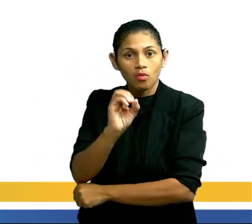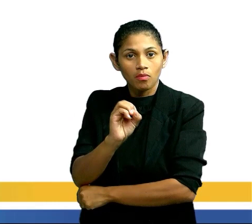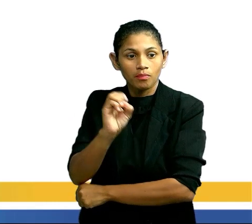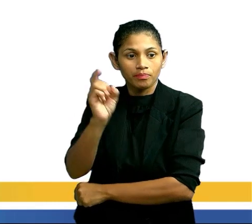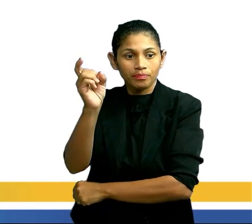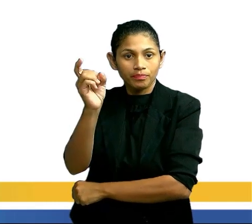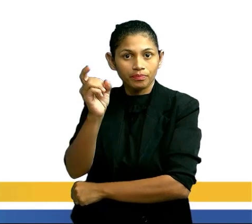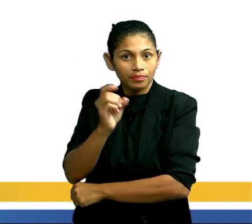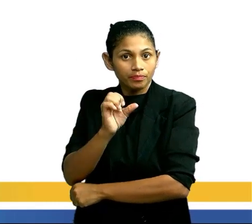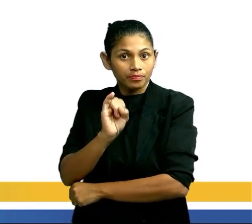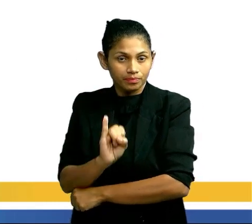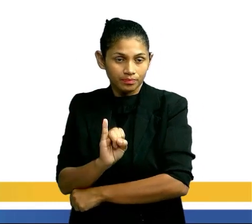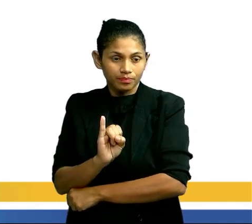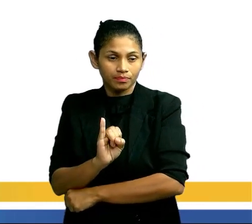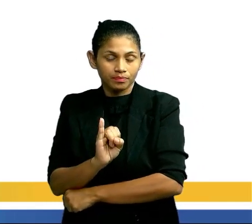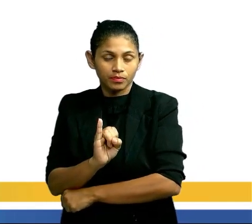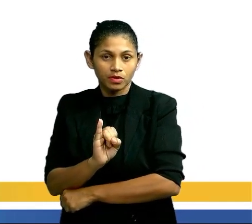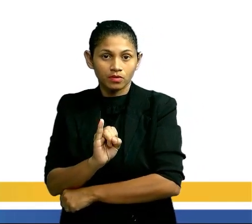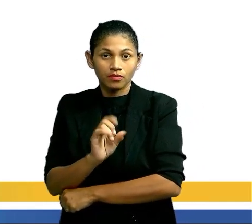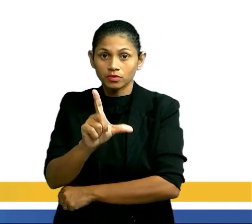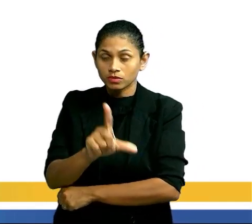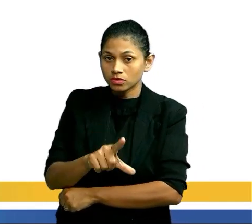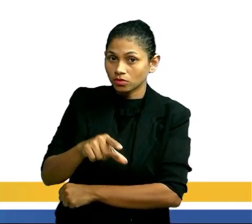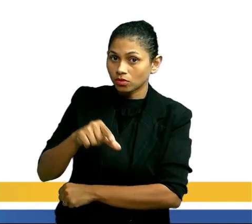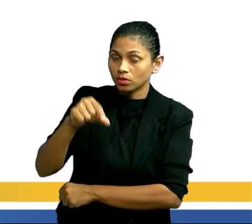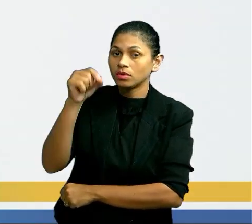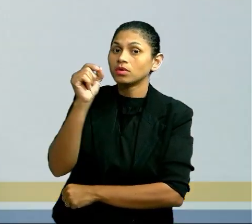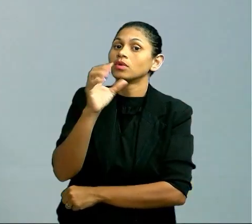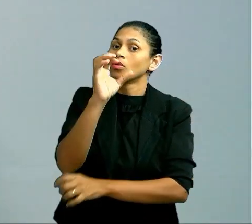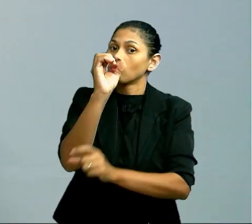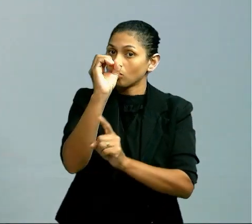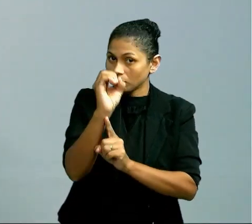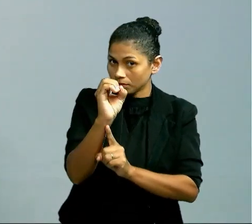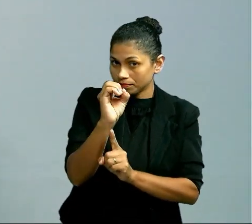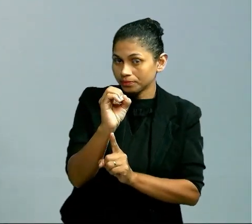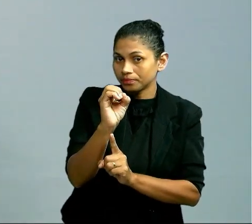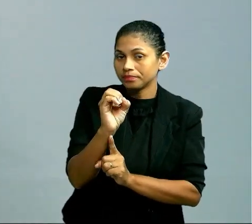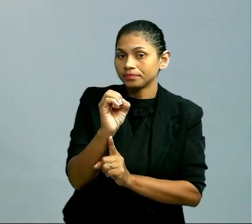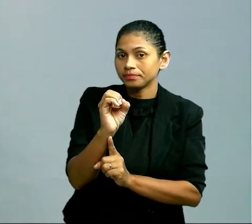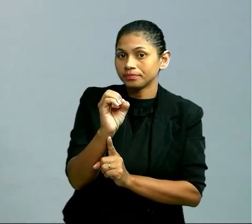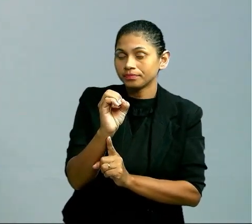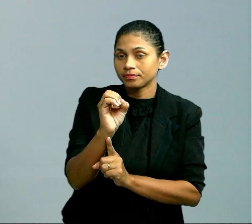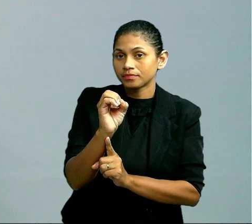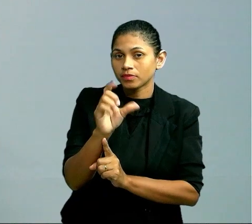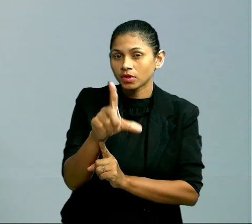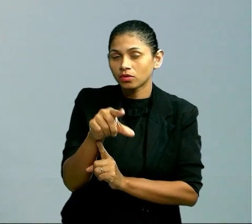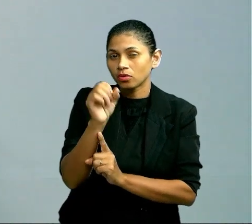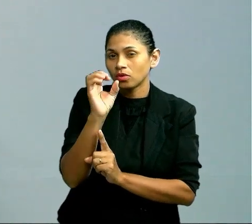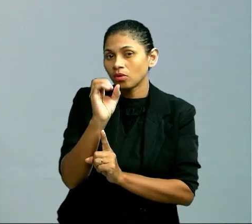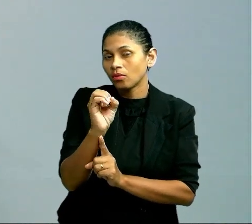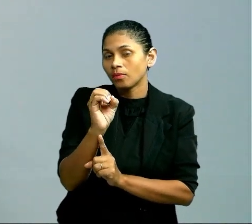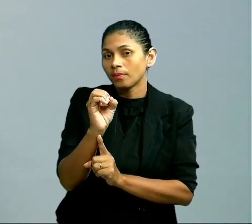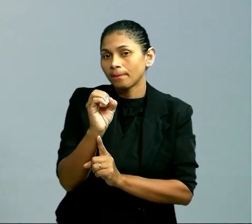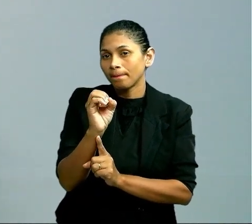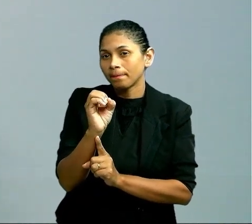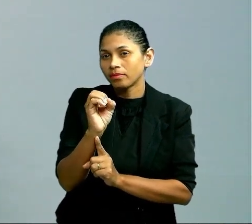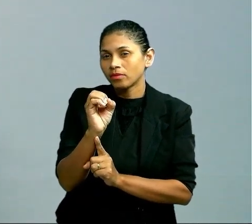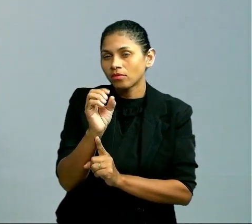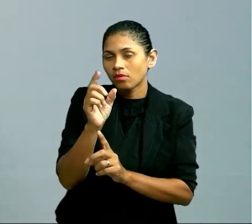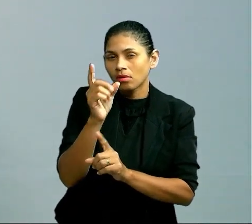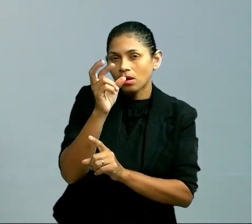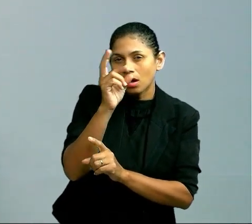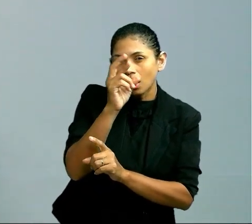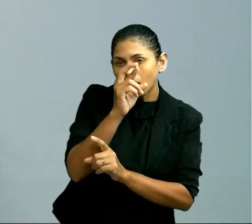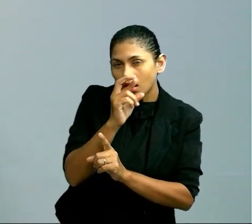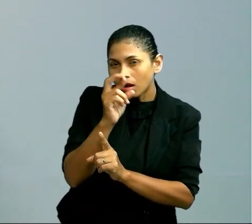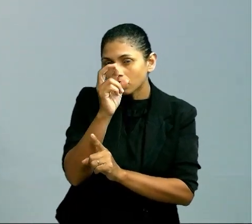fazer o seguinte, eu vou escolher o oxigênio, né, que é o heteroátomo, e ao selecionar o oxigênio, eu vou verificar qual é o lado que tem a